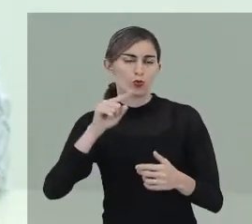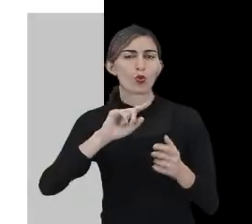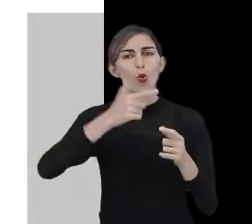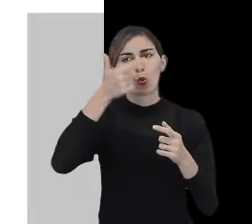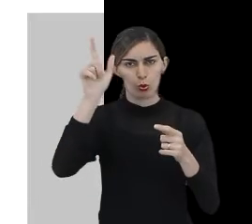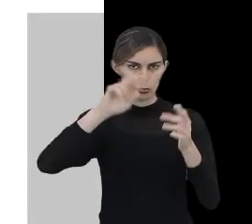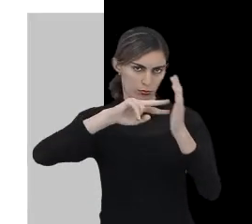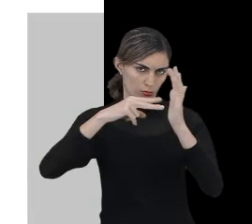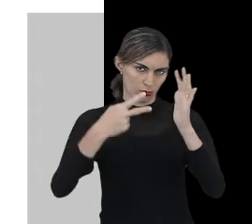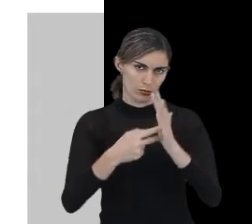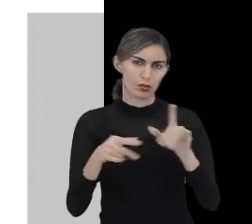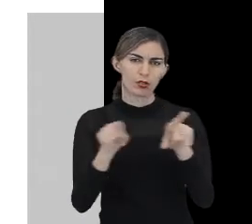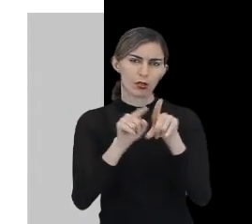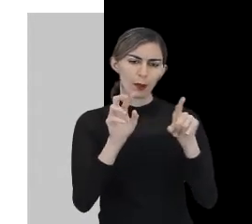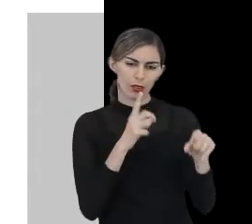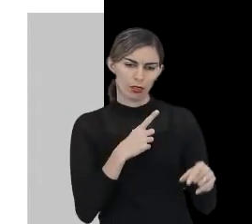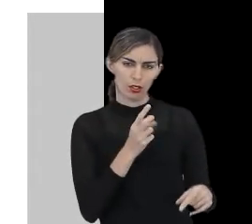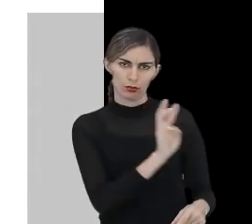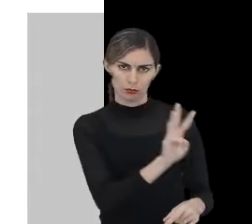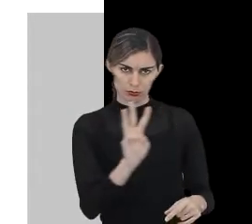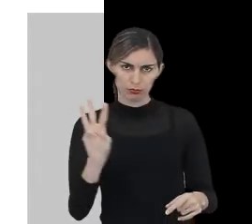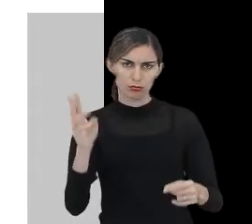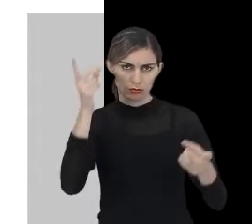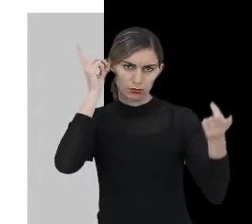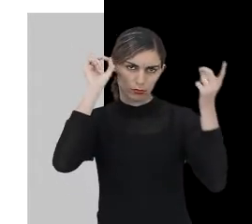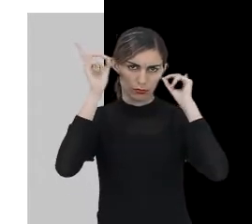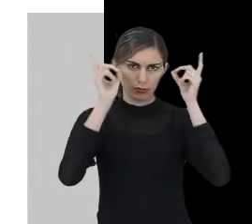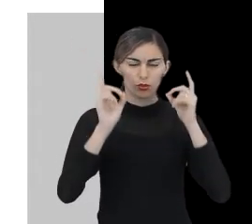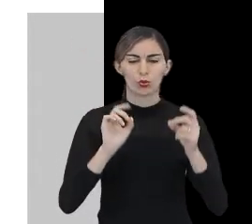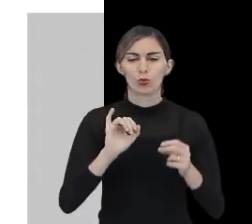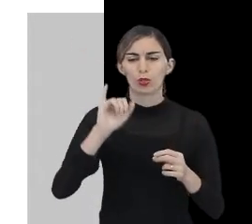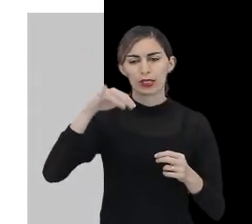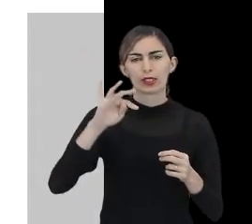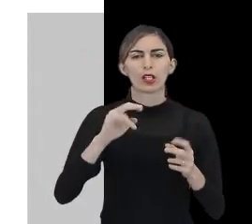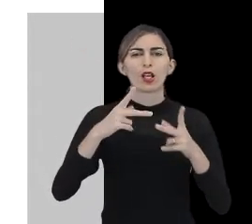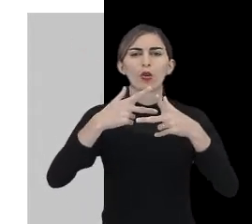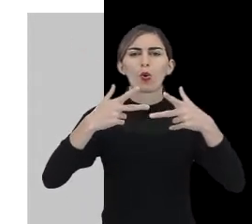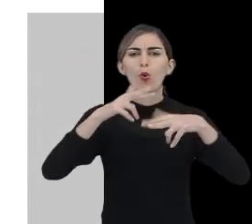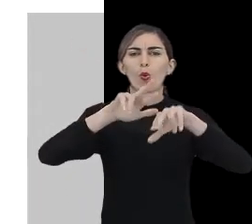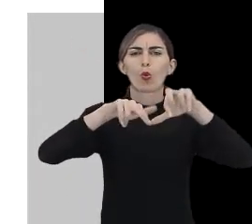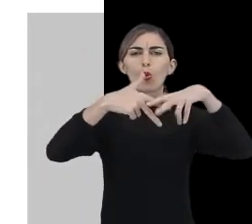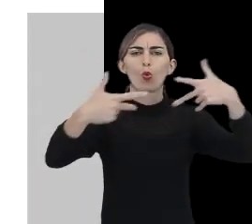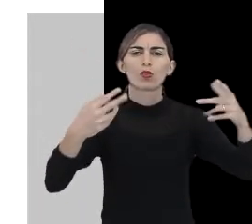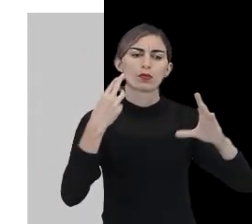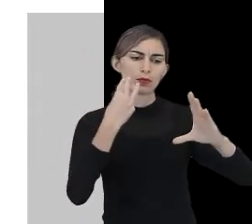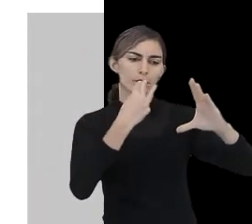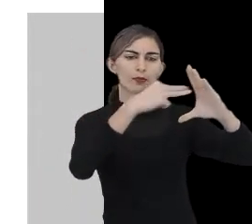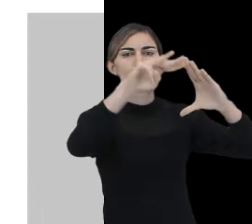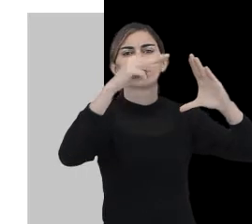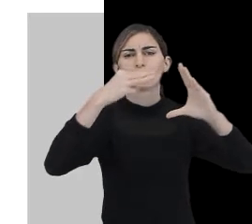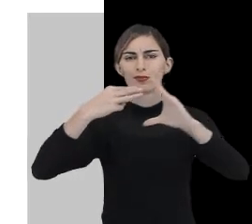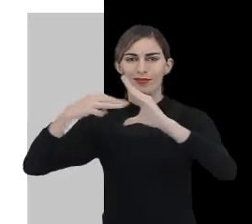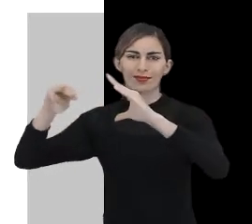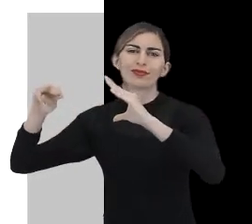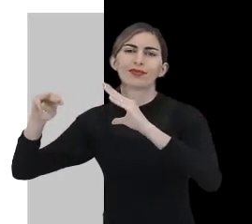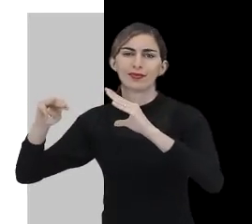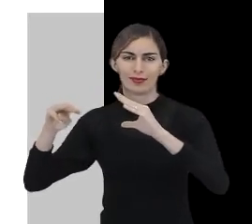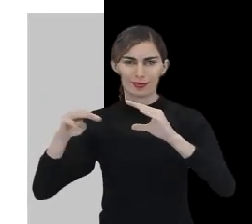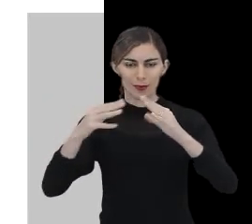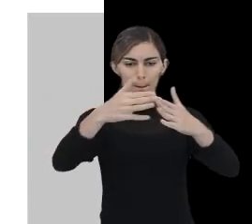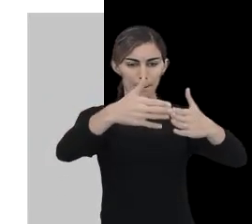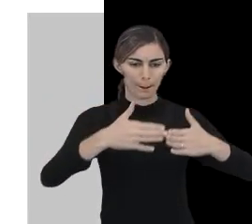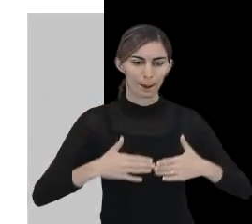Outra definição aqui que tem no site do Android Developer é que um Intent é um objeto de mensagens que pode ser usado